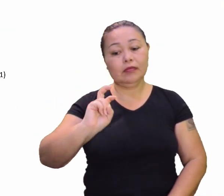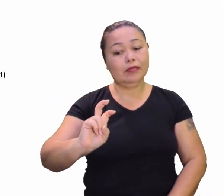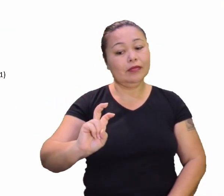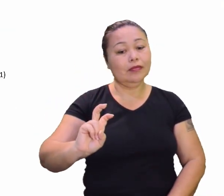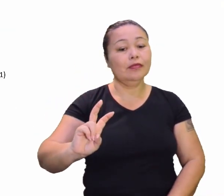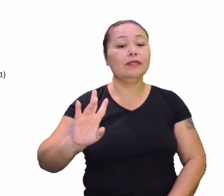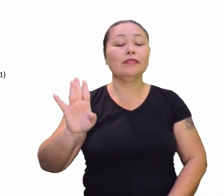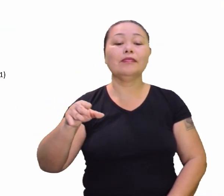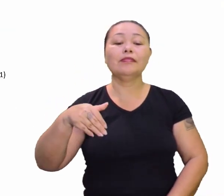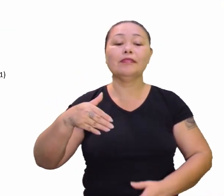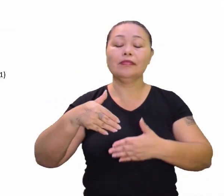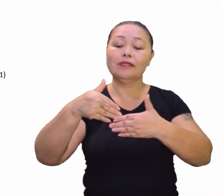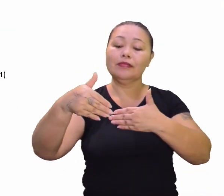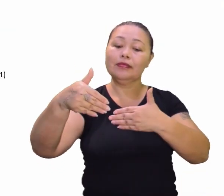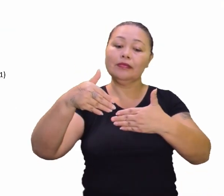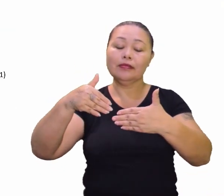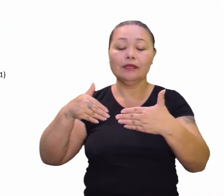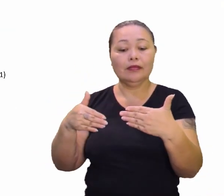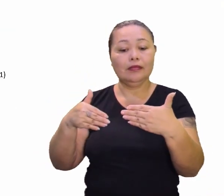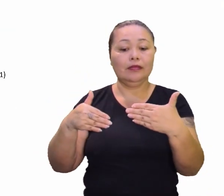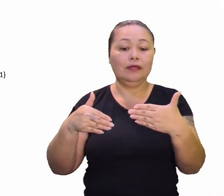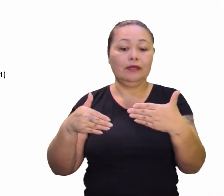Então, a divisão do território, a gente